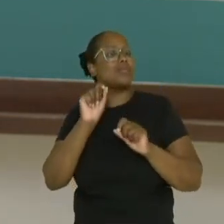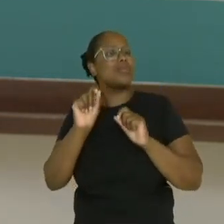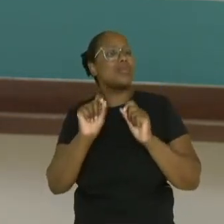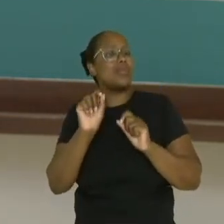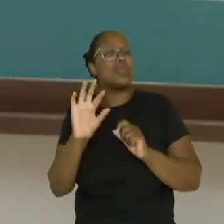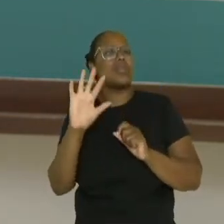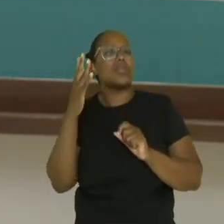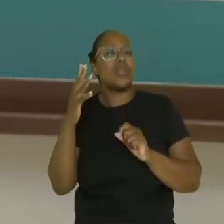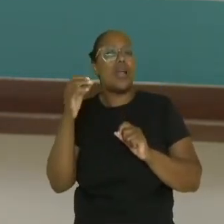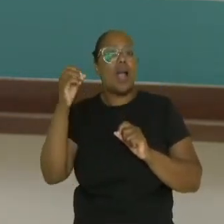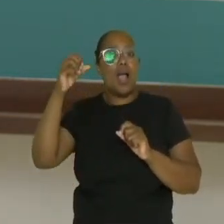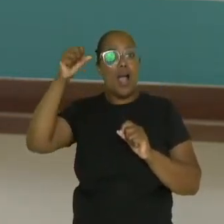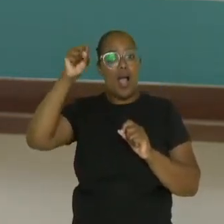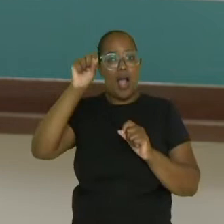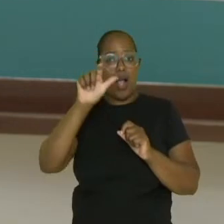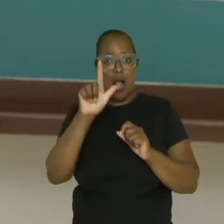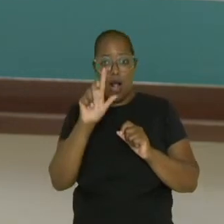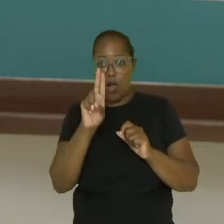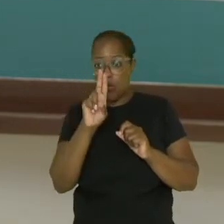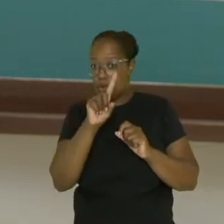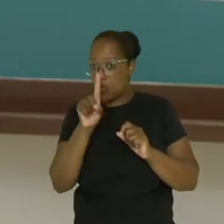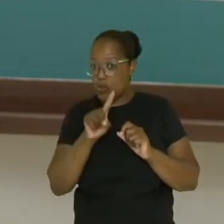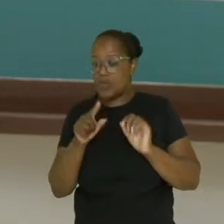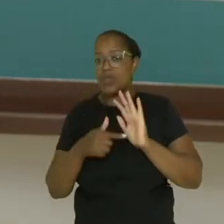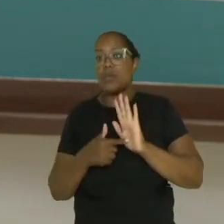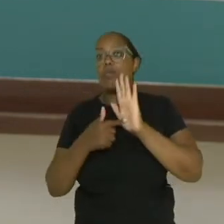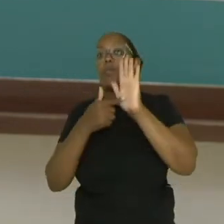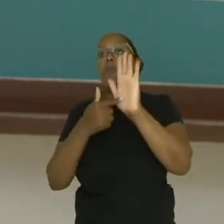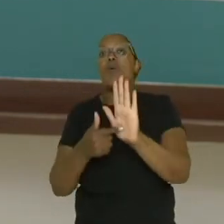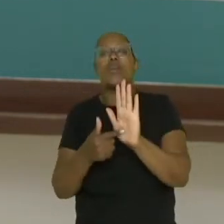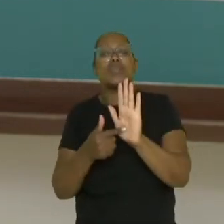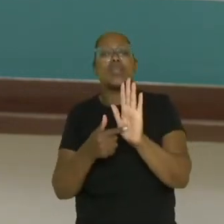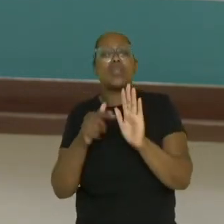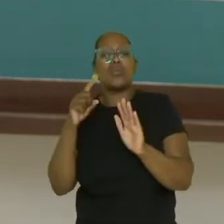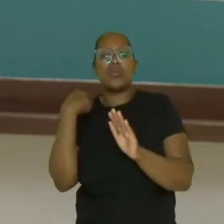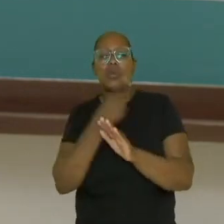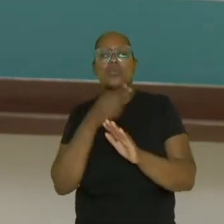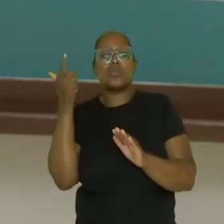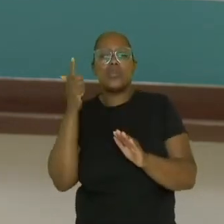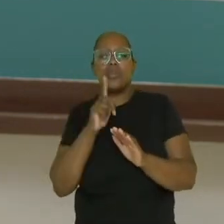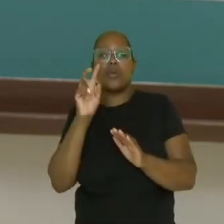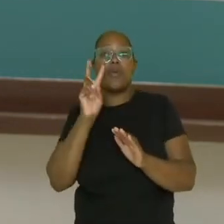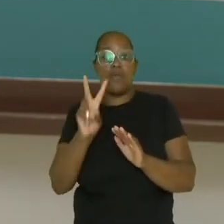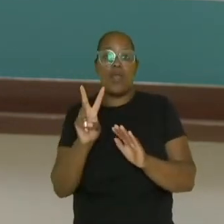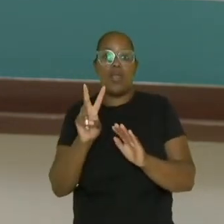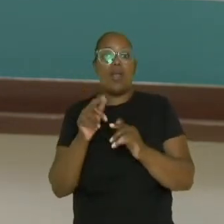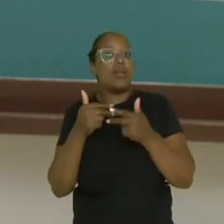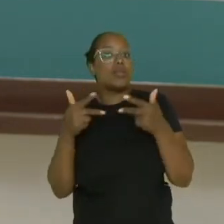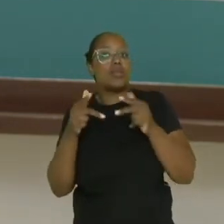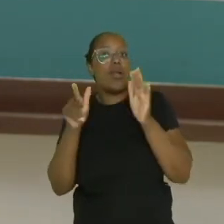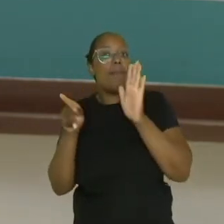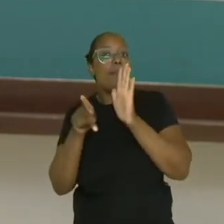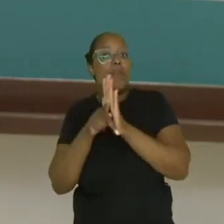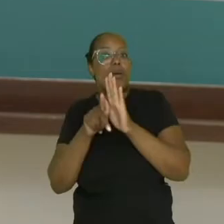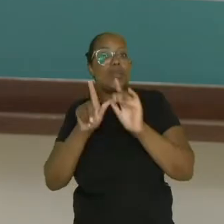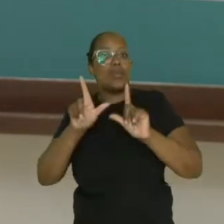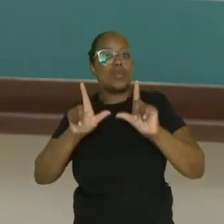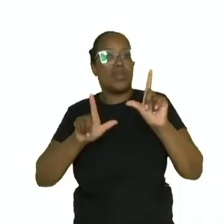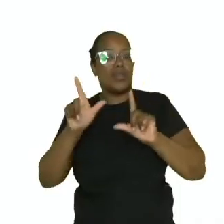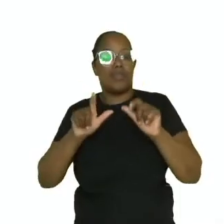detalhe, luz que produz imagem, que nos permite ver a reprodução da realidade através da